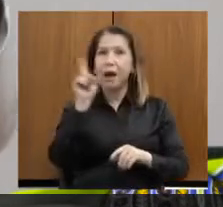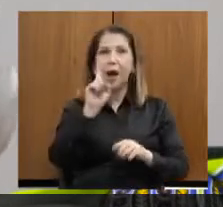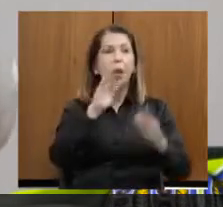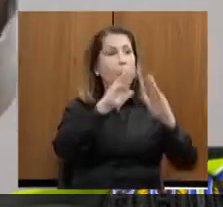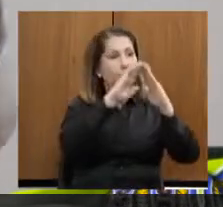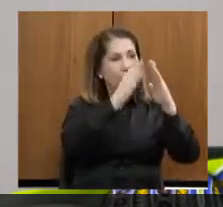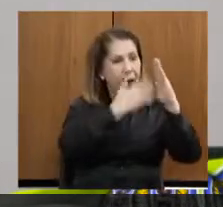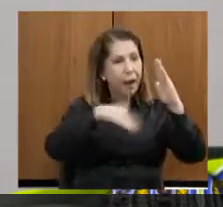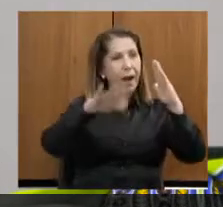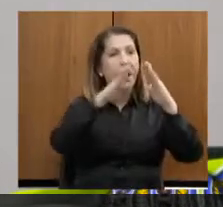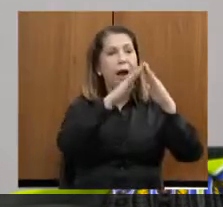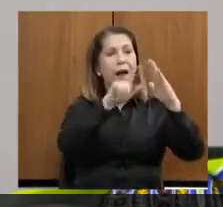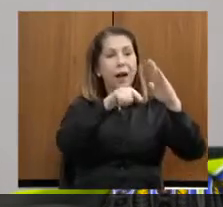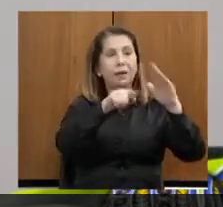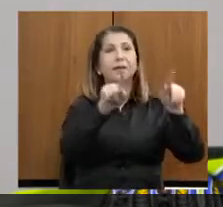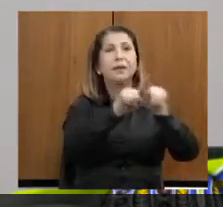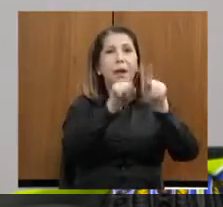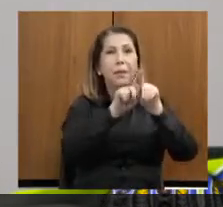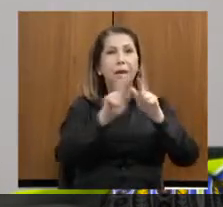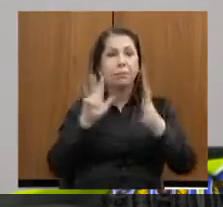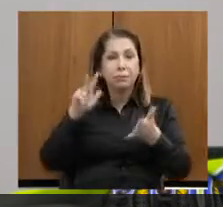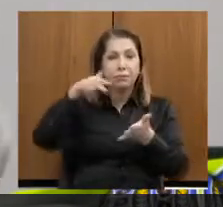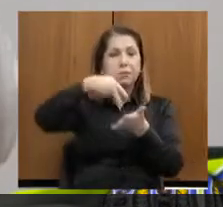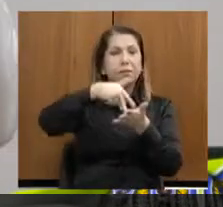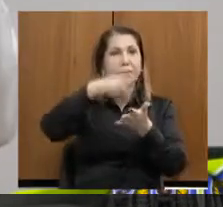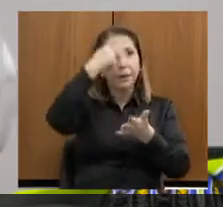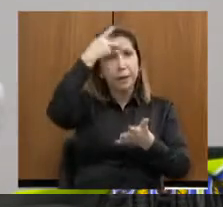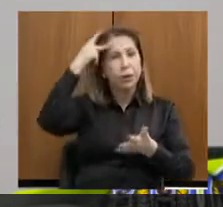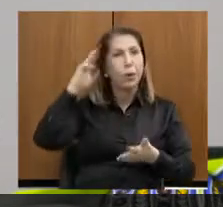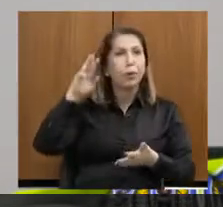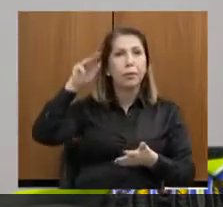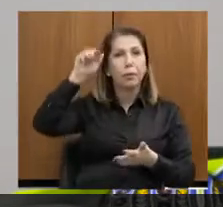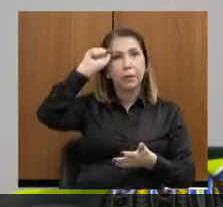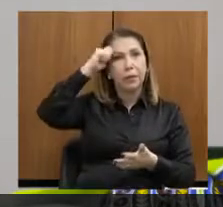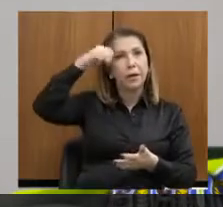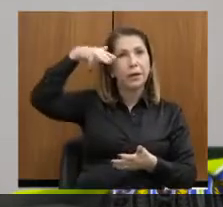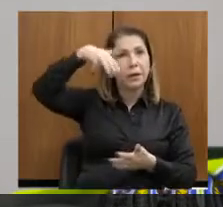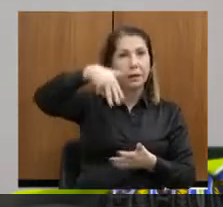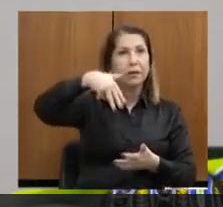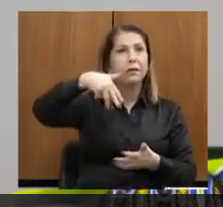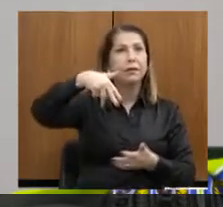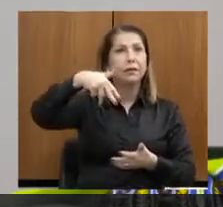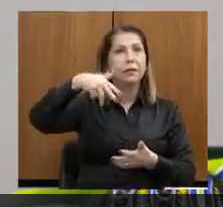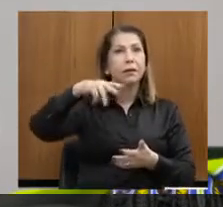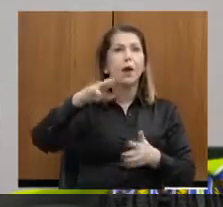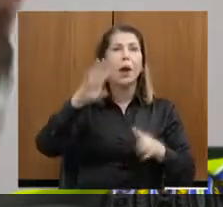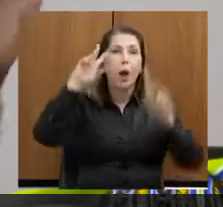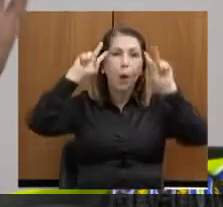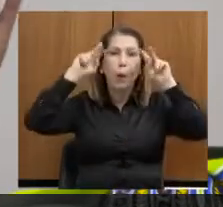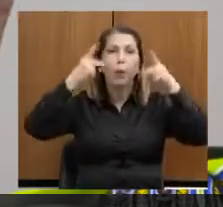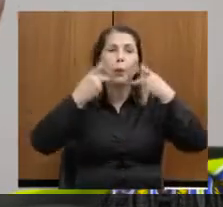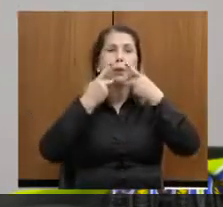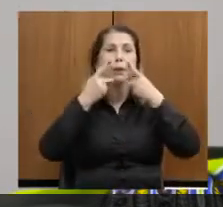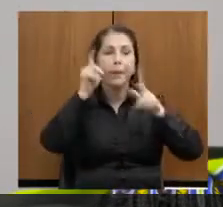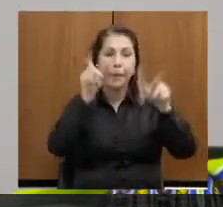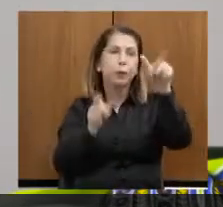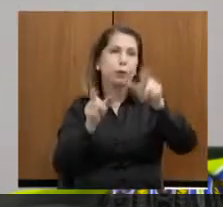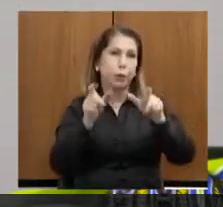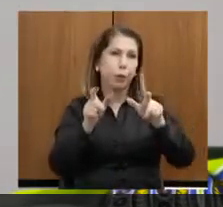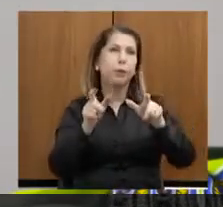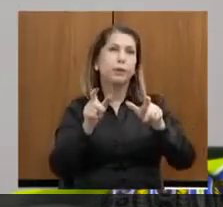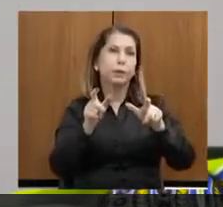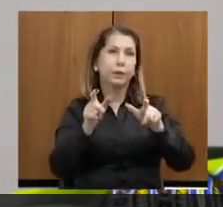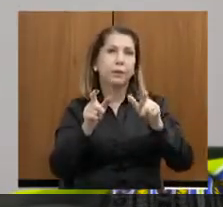terreiros nas casas com o povo de matriz africana o estado passa a reconhecer a gente com todo desafio que é